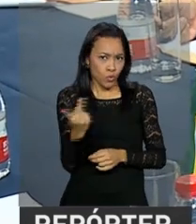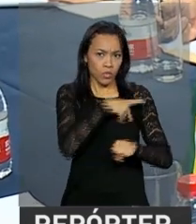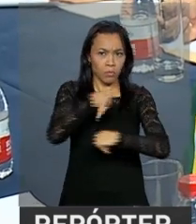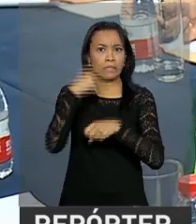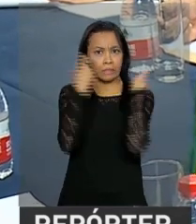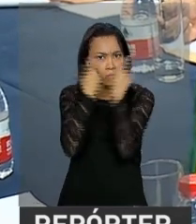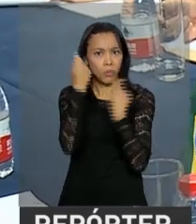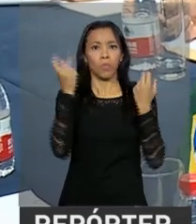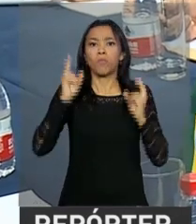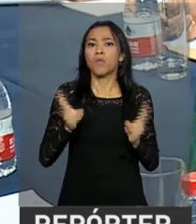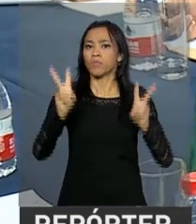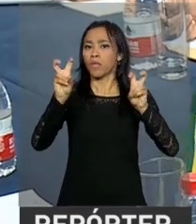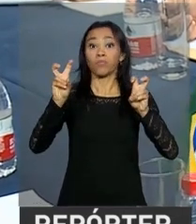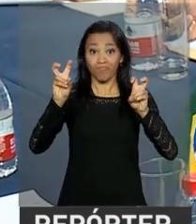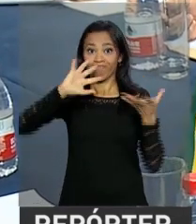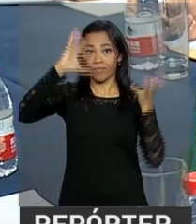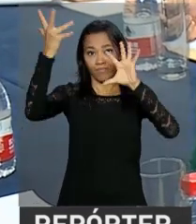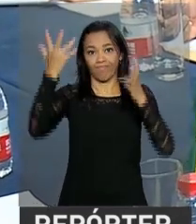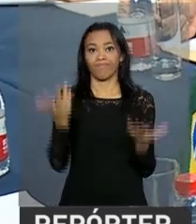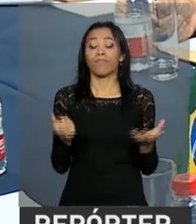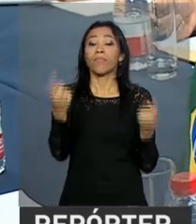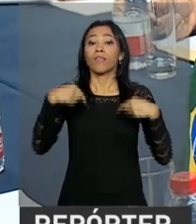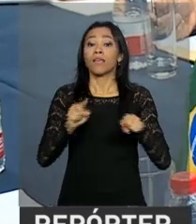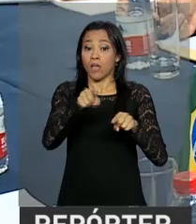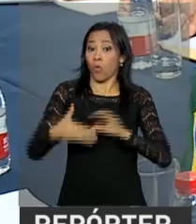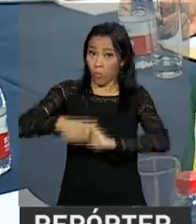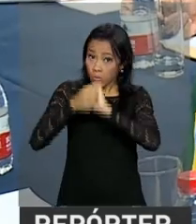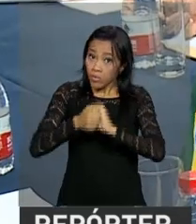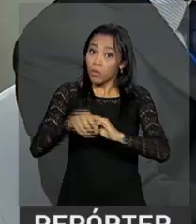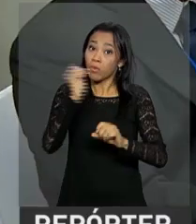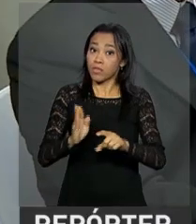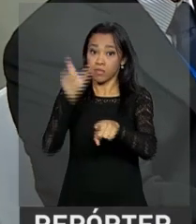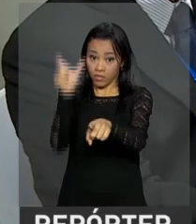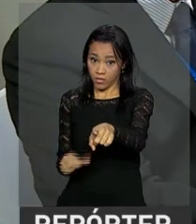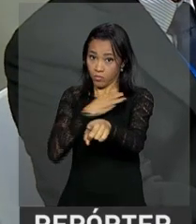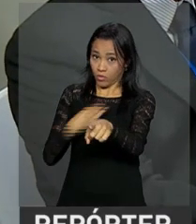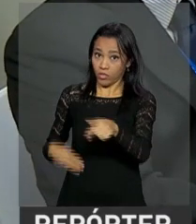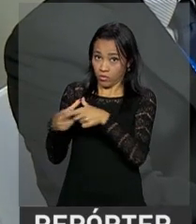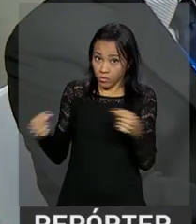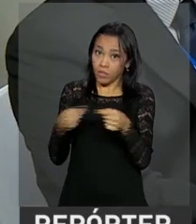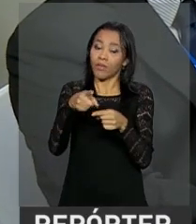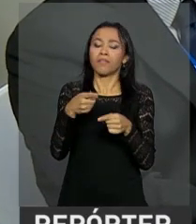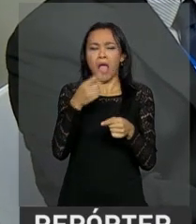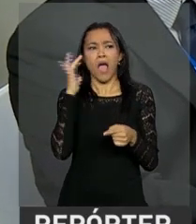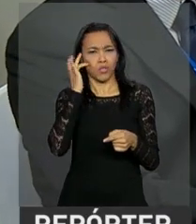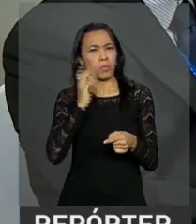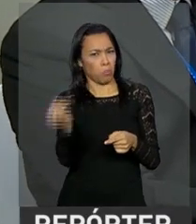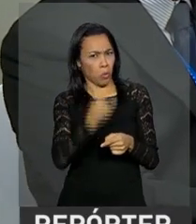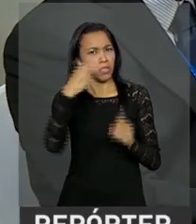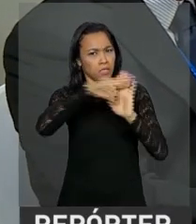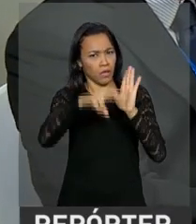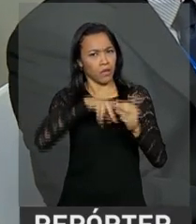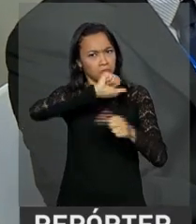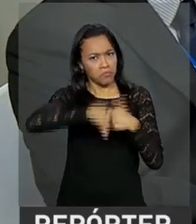área climática. Shinzo Abe cumprimentou o Brasil pelo sucesso dos Jogos Olímpicos, considerou importantes as reformas anunciadas